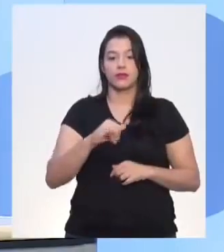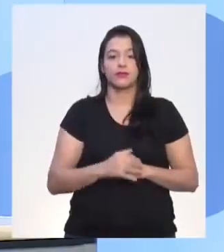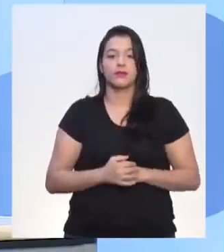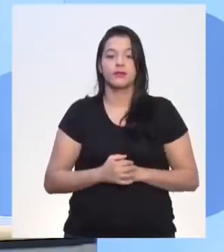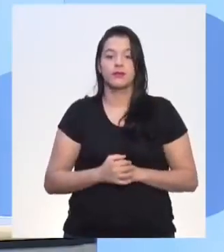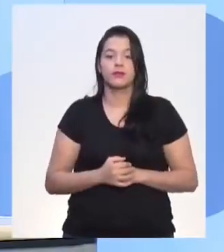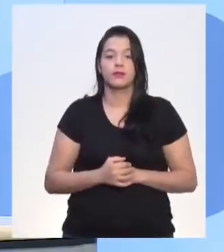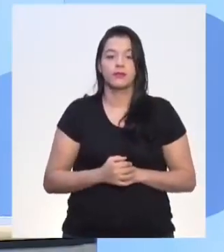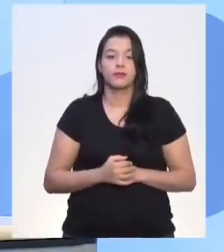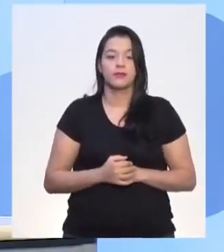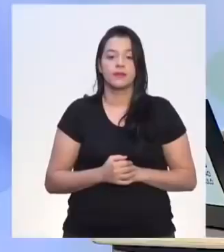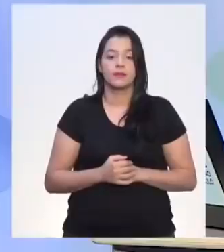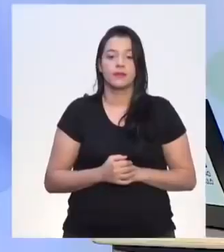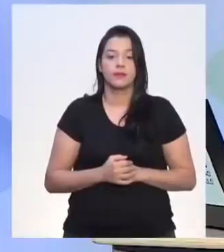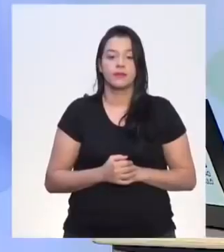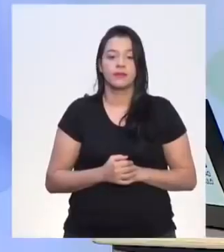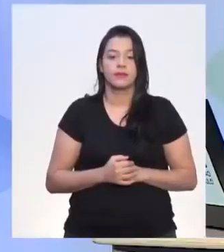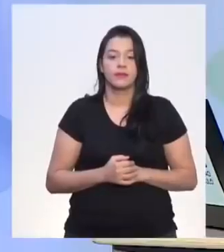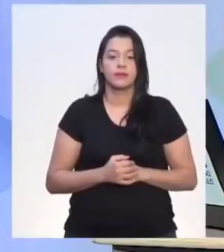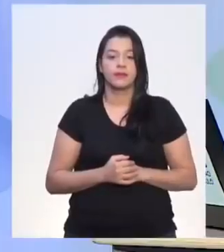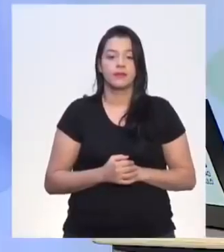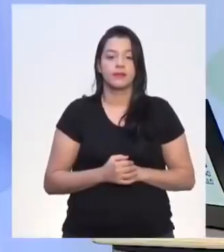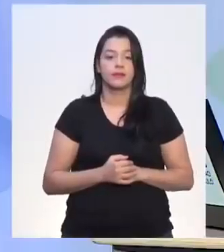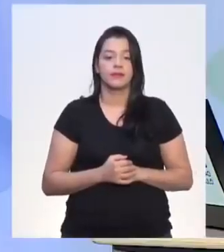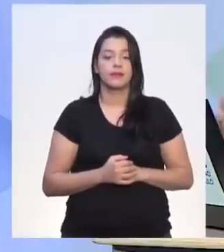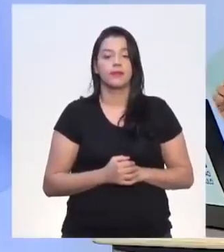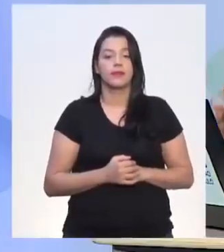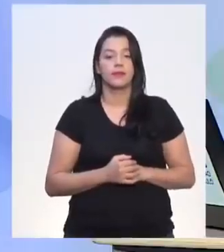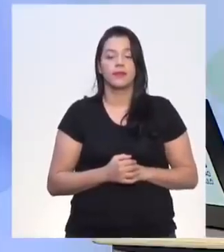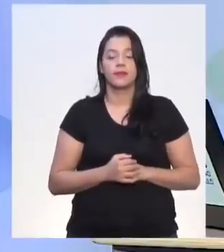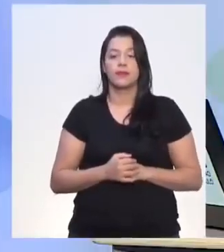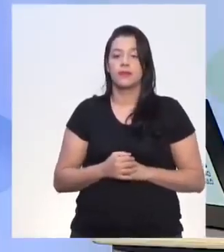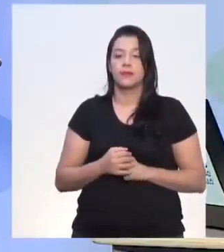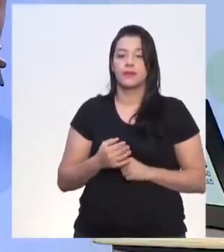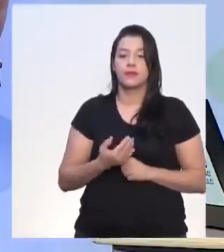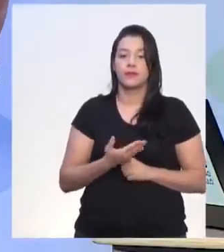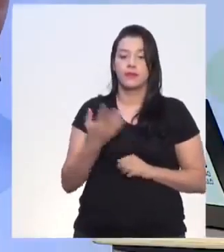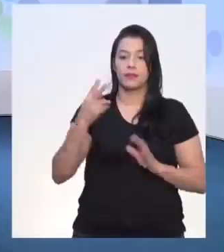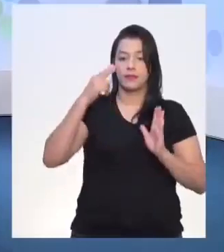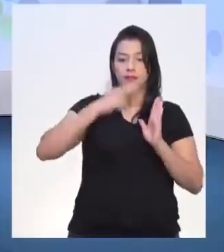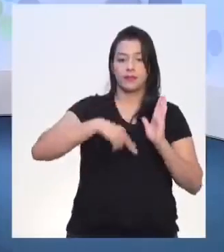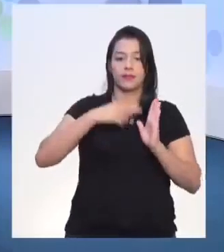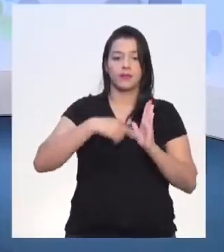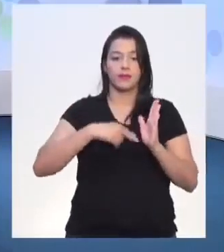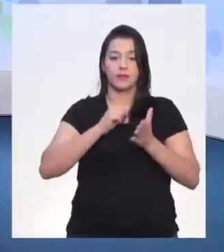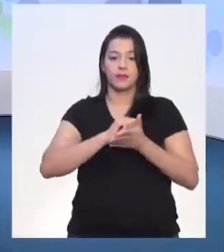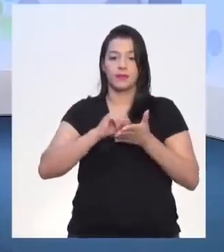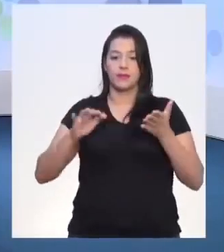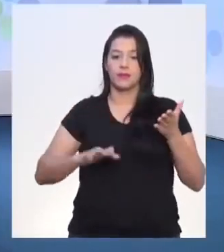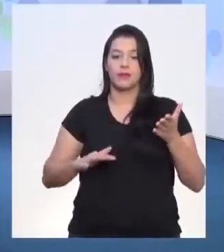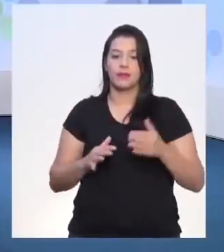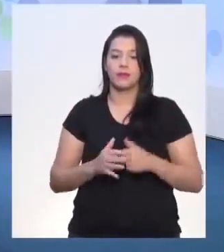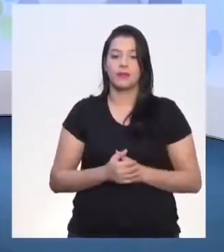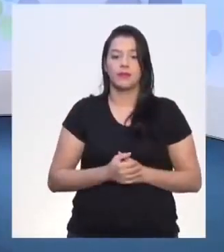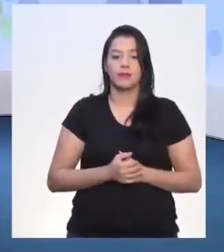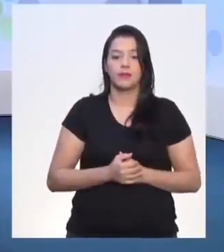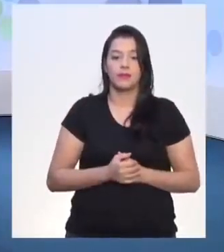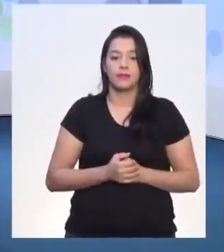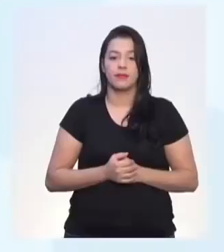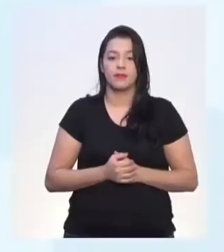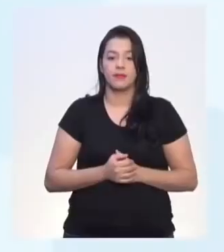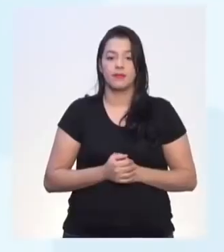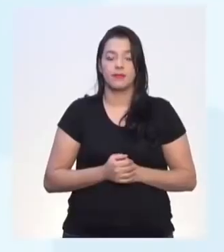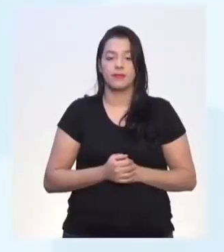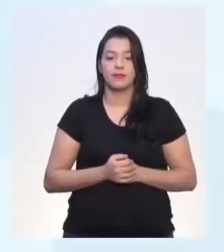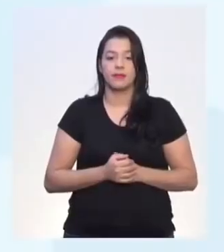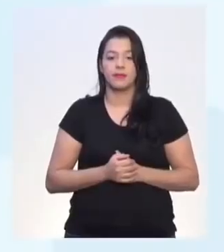Obrigada. Beleza? Valeu, Acontece. gente. Obrigado. Osmar, você consegue ler para a gente esse problema? Vamos